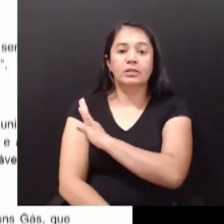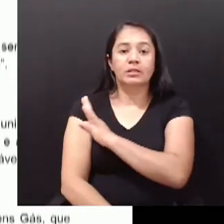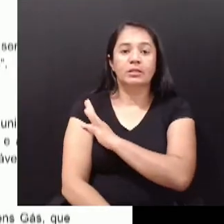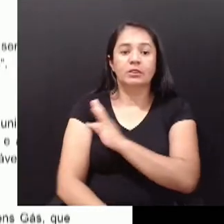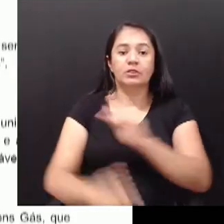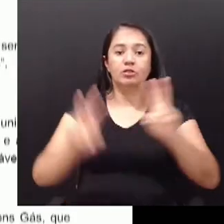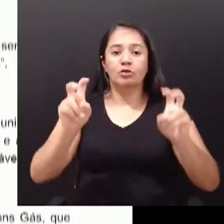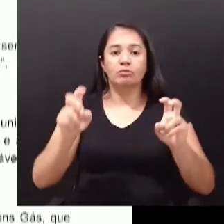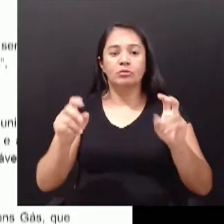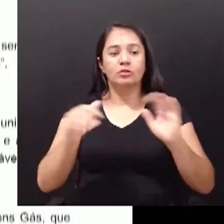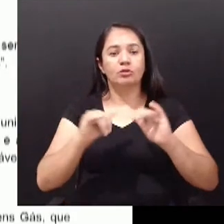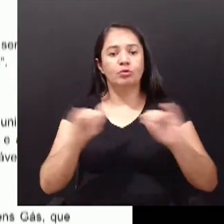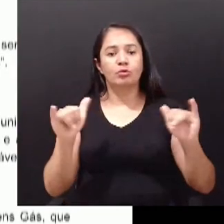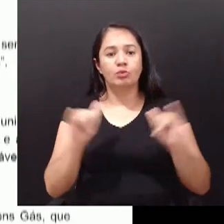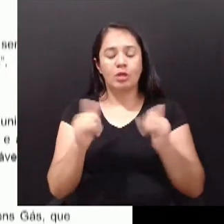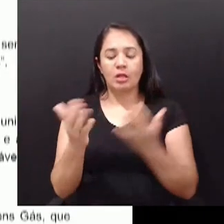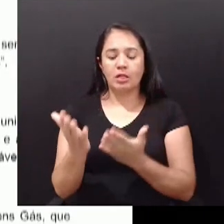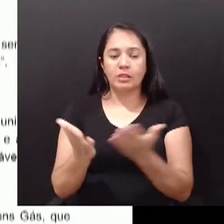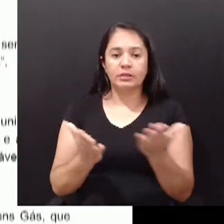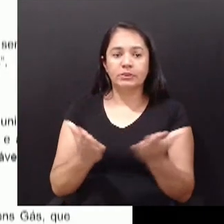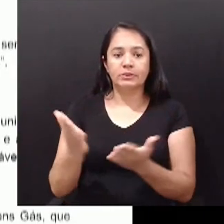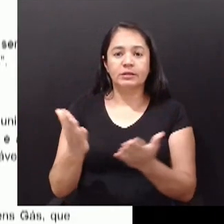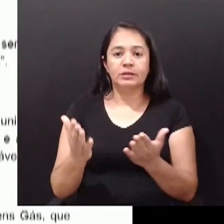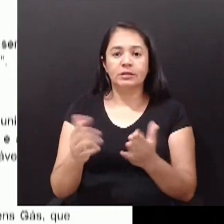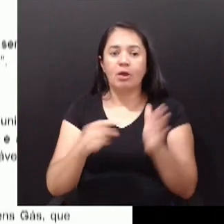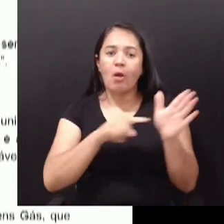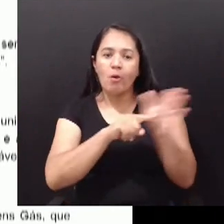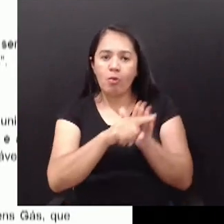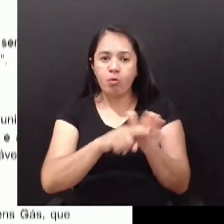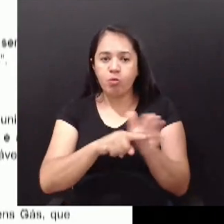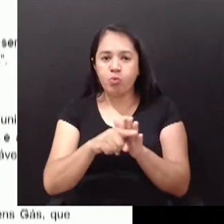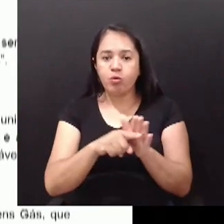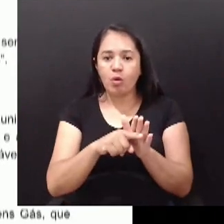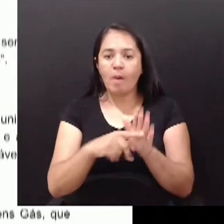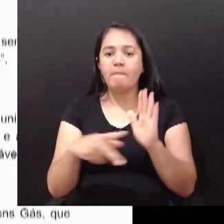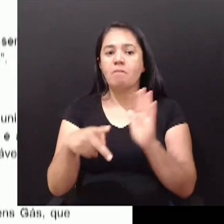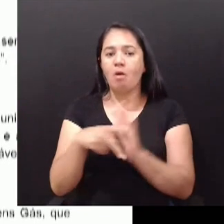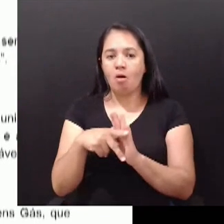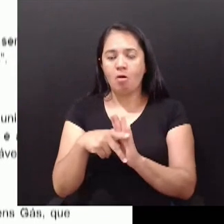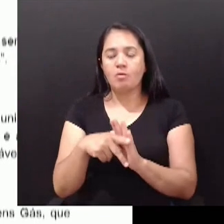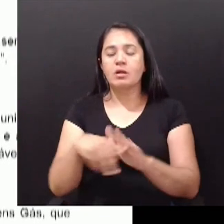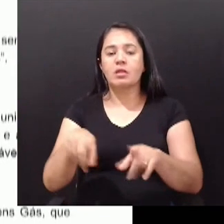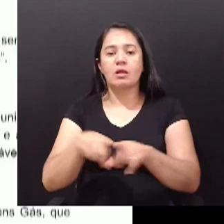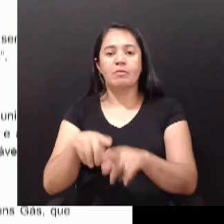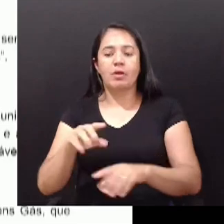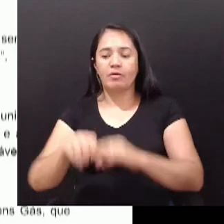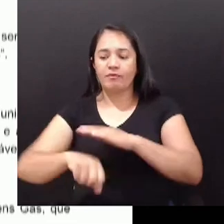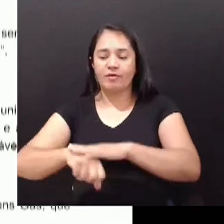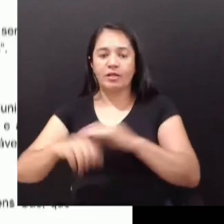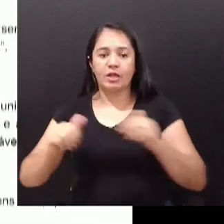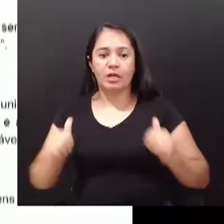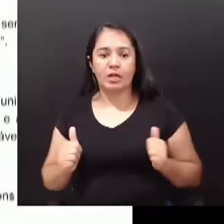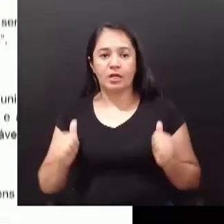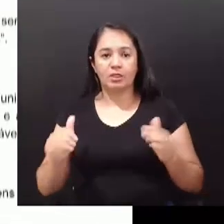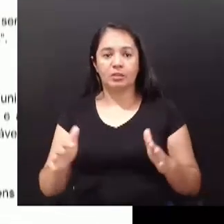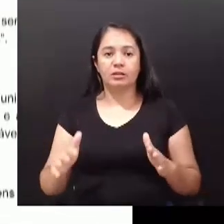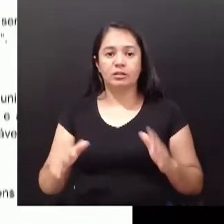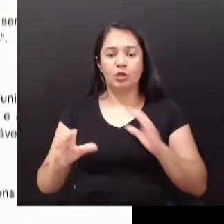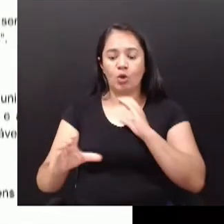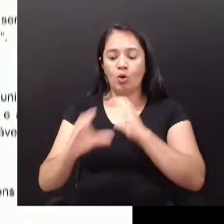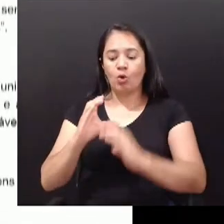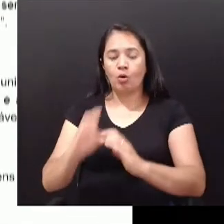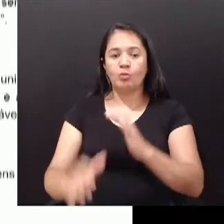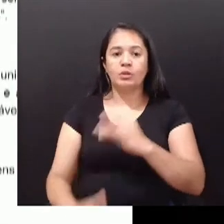notificação, tratamento e investigação epidemiológica, além de realizar ações de comunicação em saúde para evidenciar